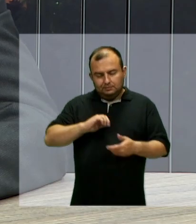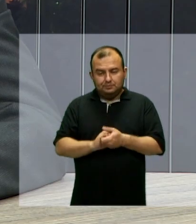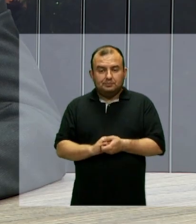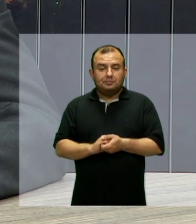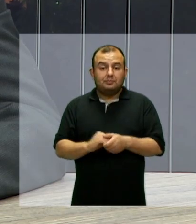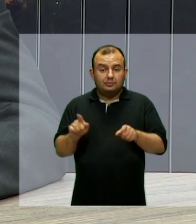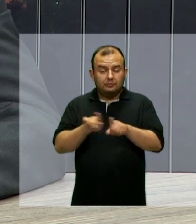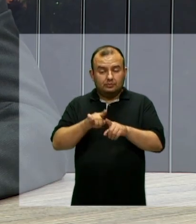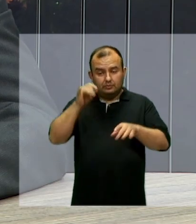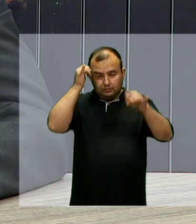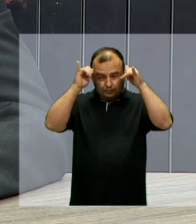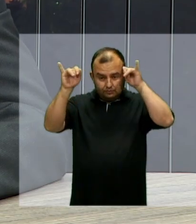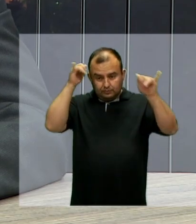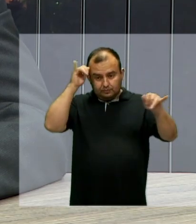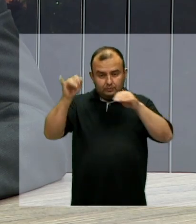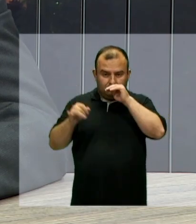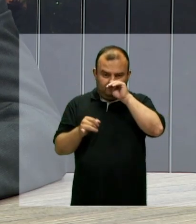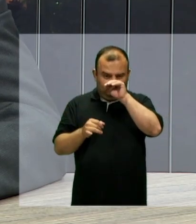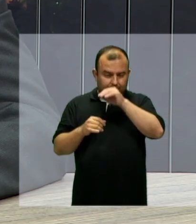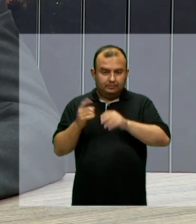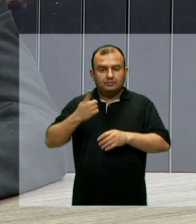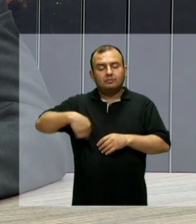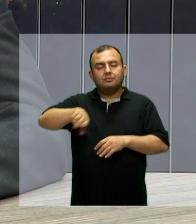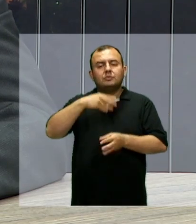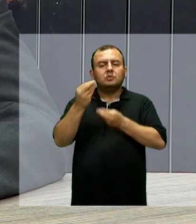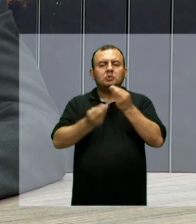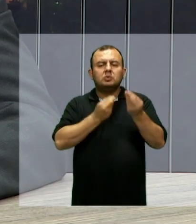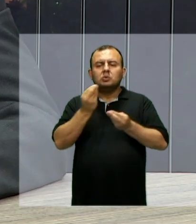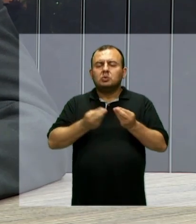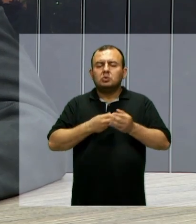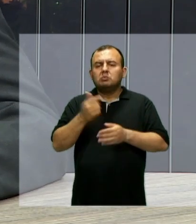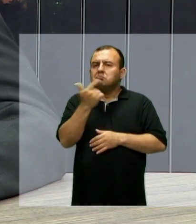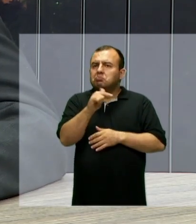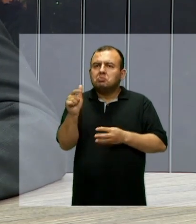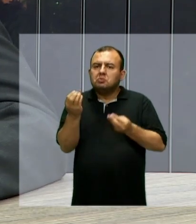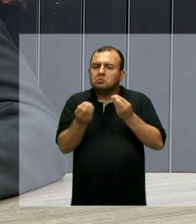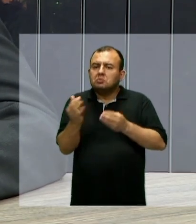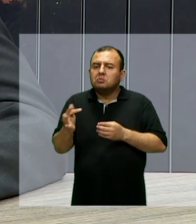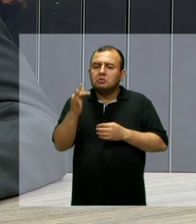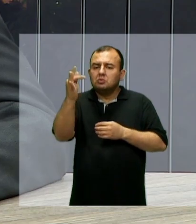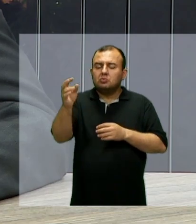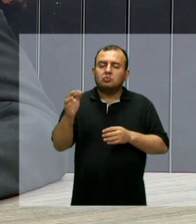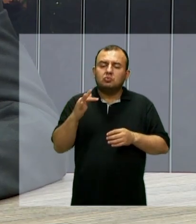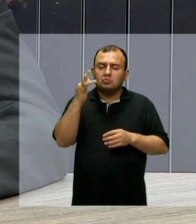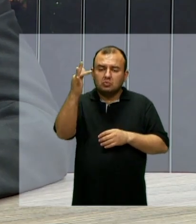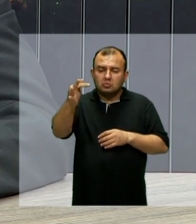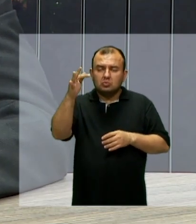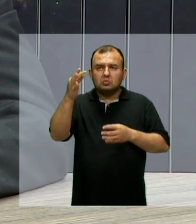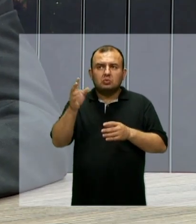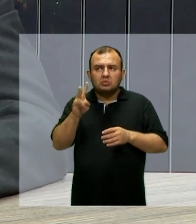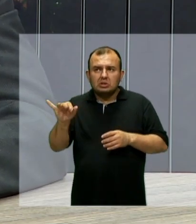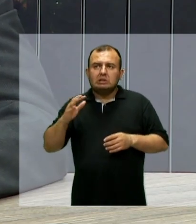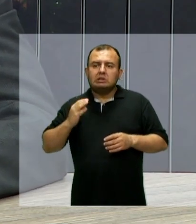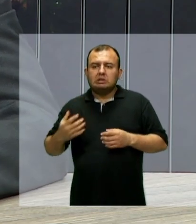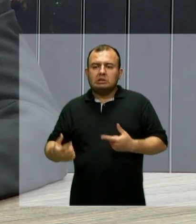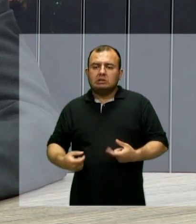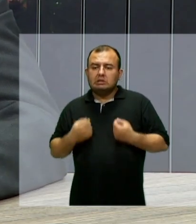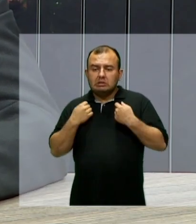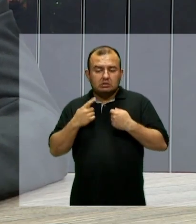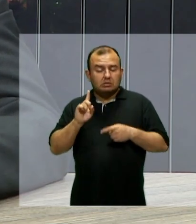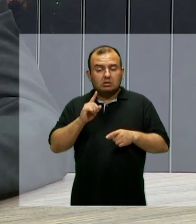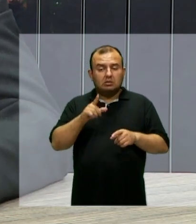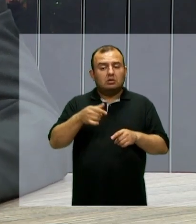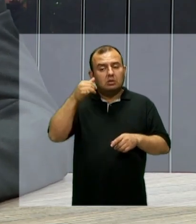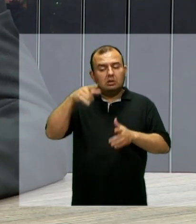a prevenção, a gente não tem como prever o câncer de mama, prevenir, aliás, mas a gente tem como